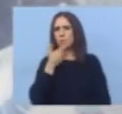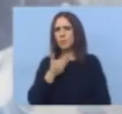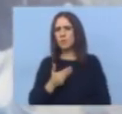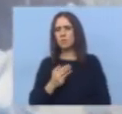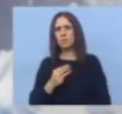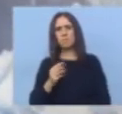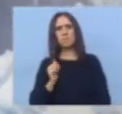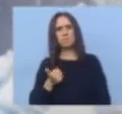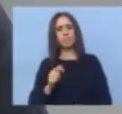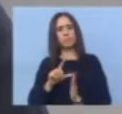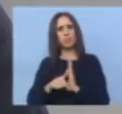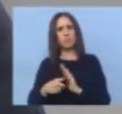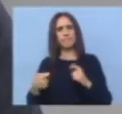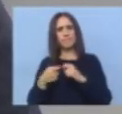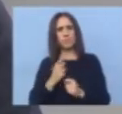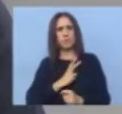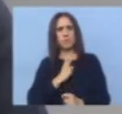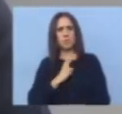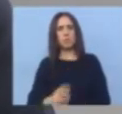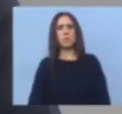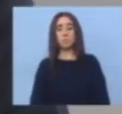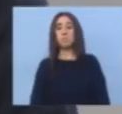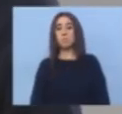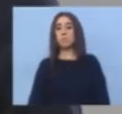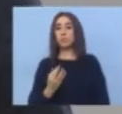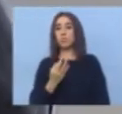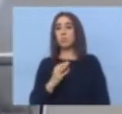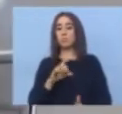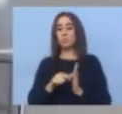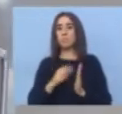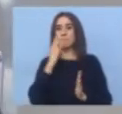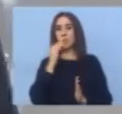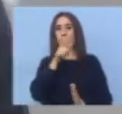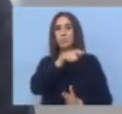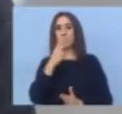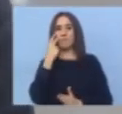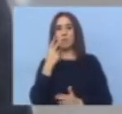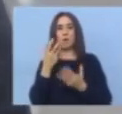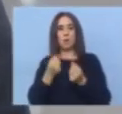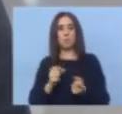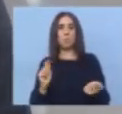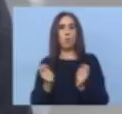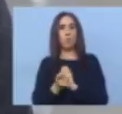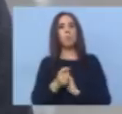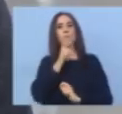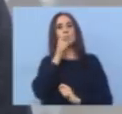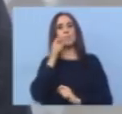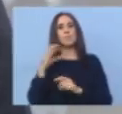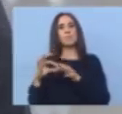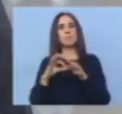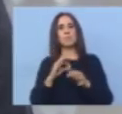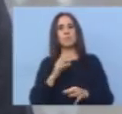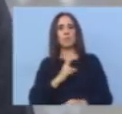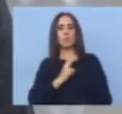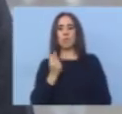universidade, este? Sim, acho que é um projeto que tem mudado a vida de imensas pessoas e de compromisso também com a faculdade. Como dizia há